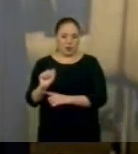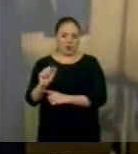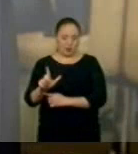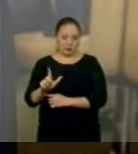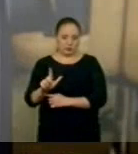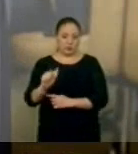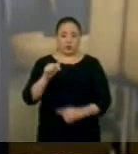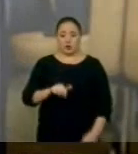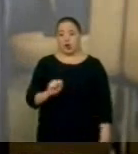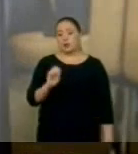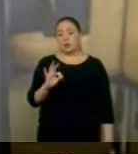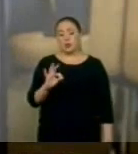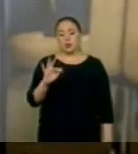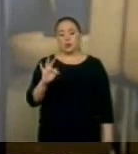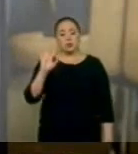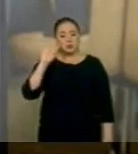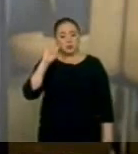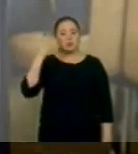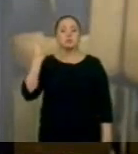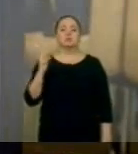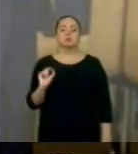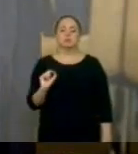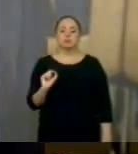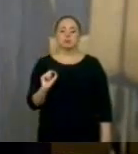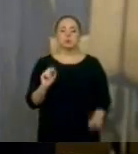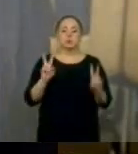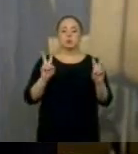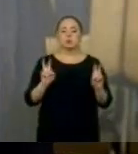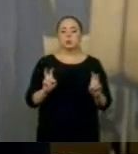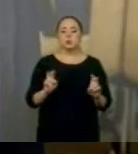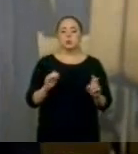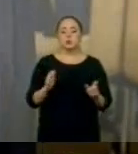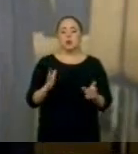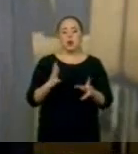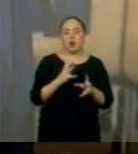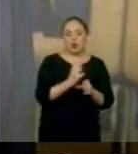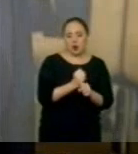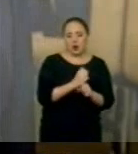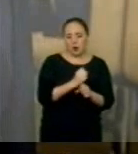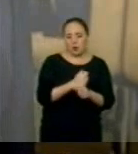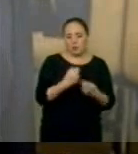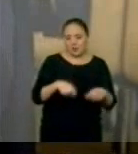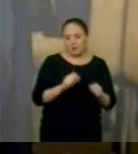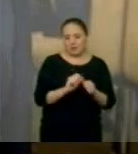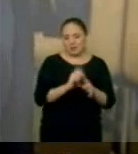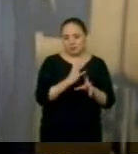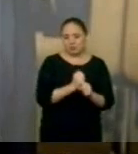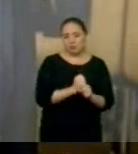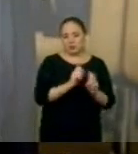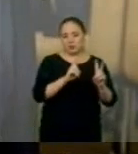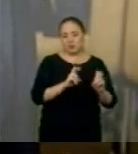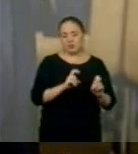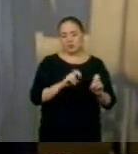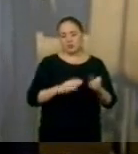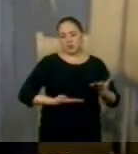o Supremo decidiu a respeito de os cálculos que haviam de ser feitos com relação aos